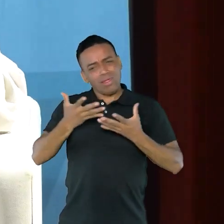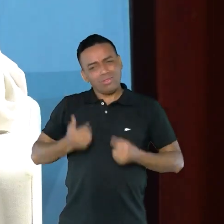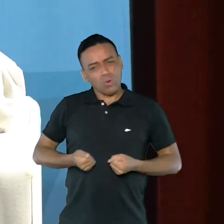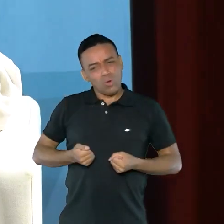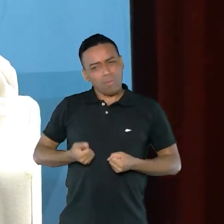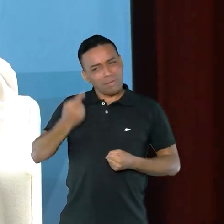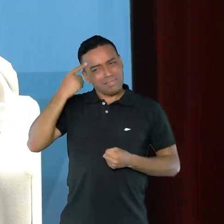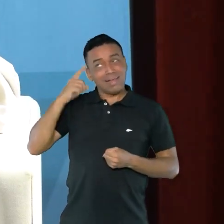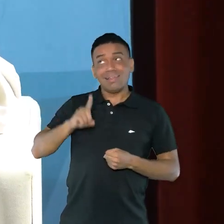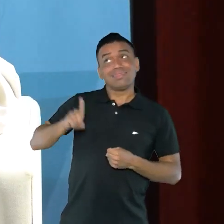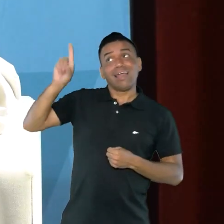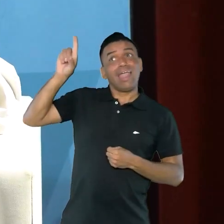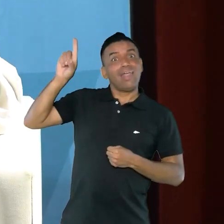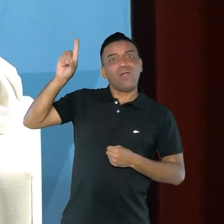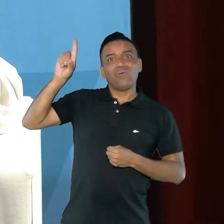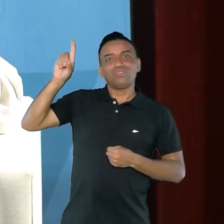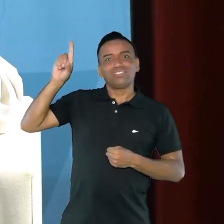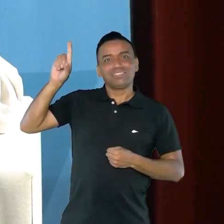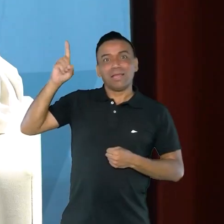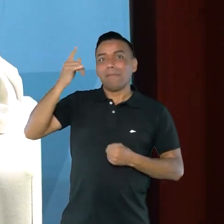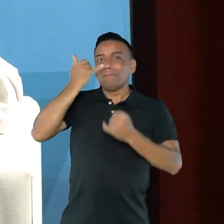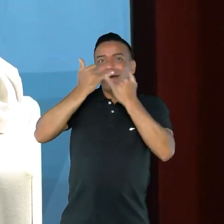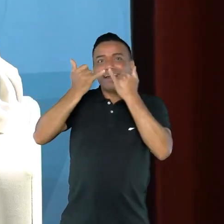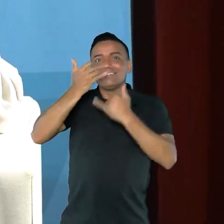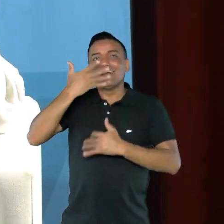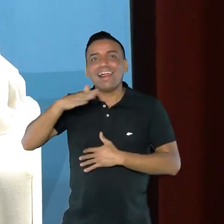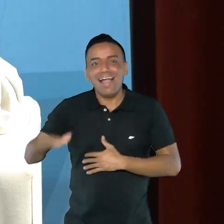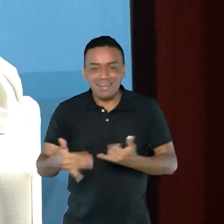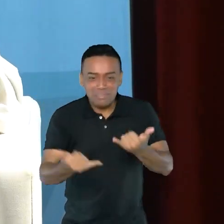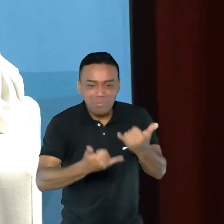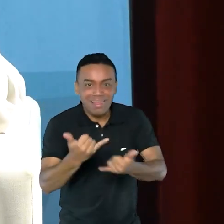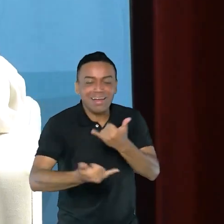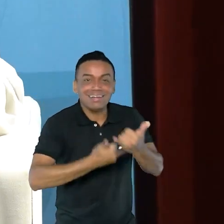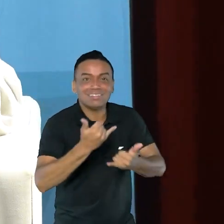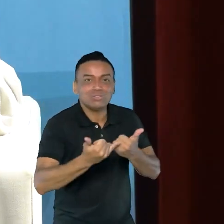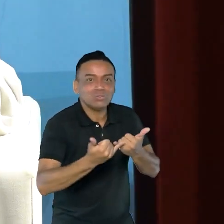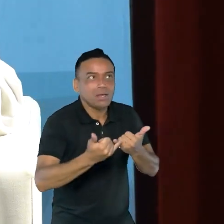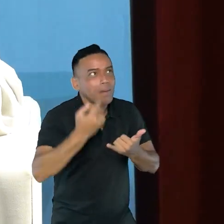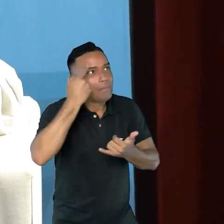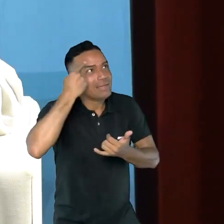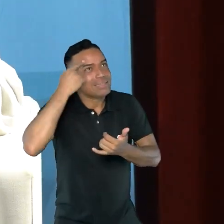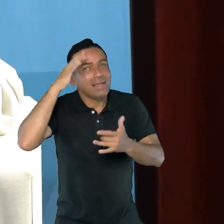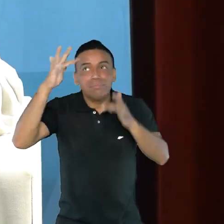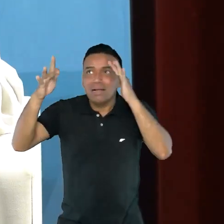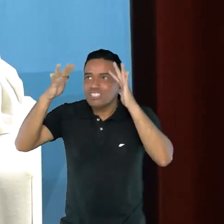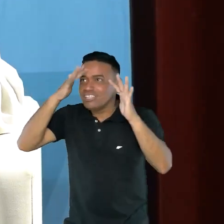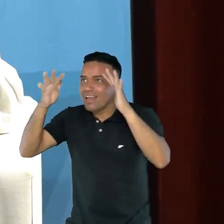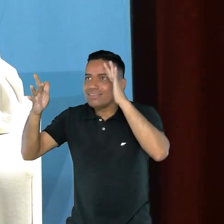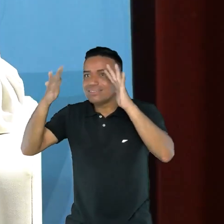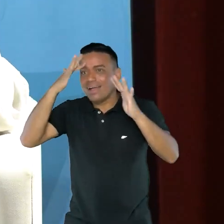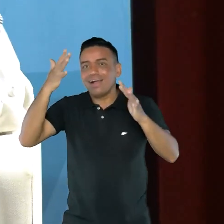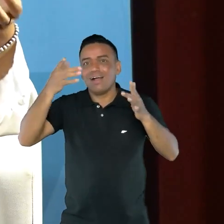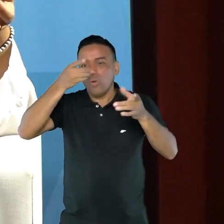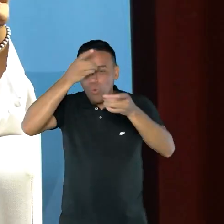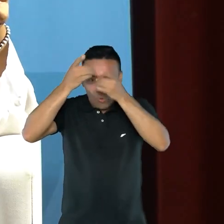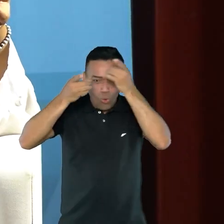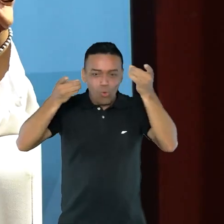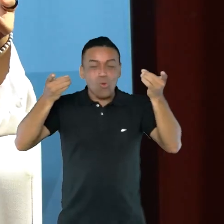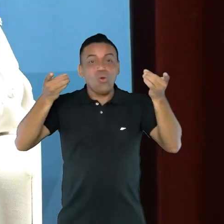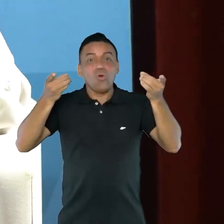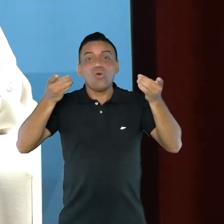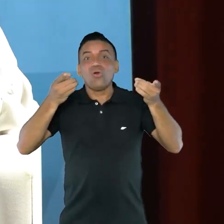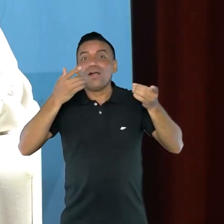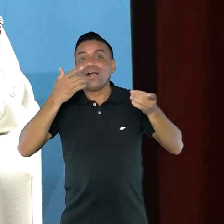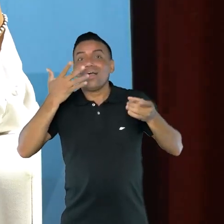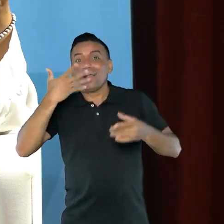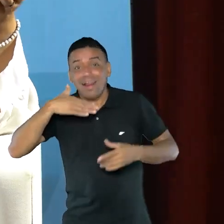que brinca, né? Então, pensar a brincadeira, o faz de conta, como algo que não é só de criança,